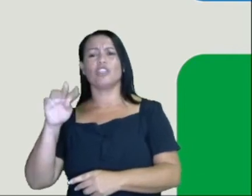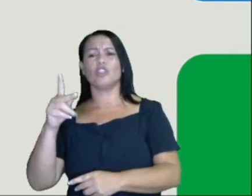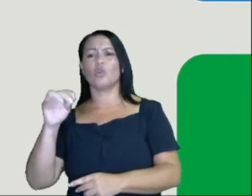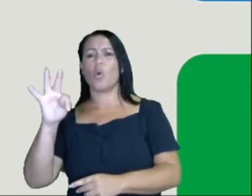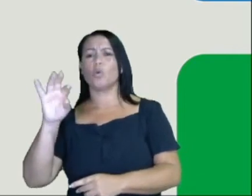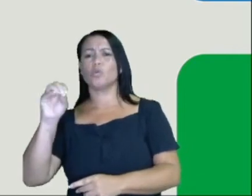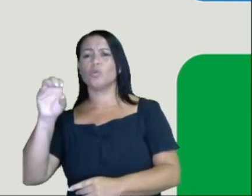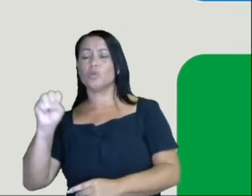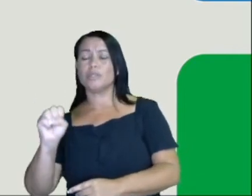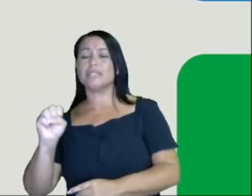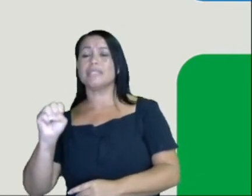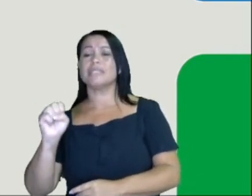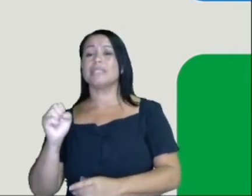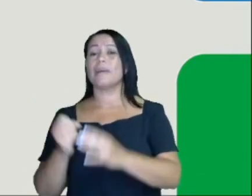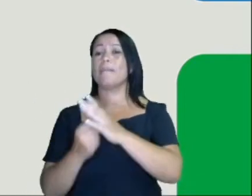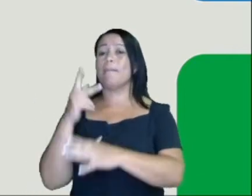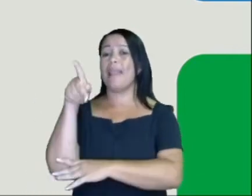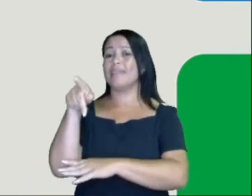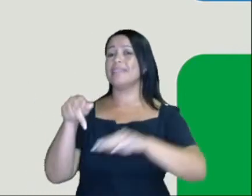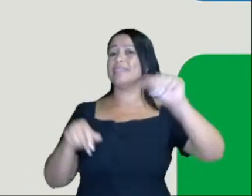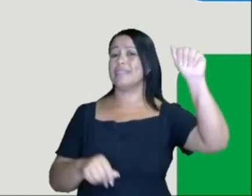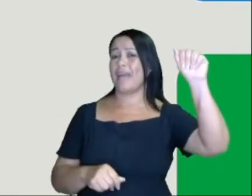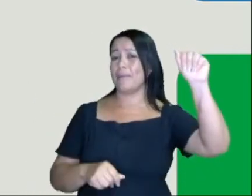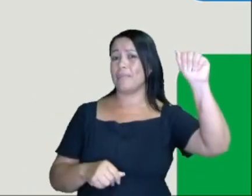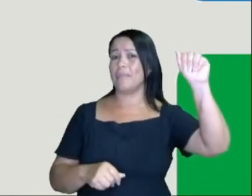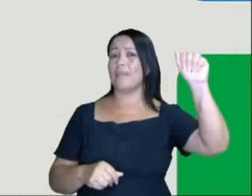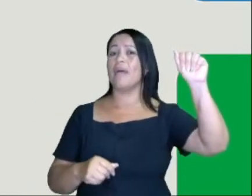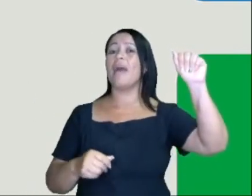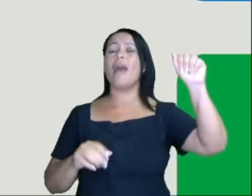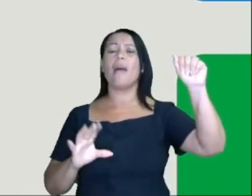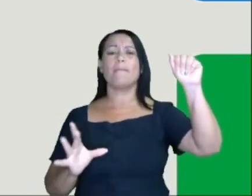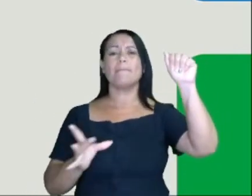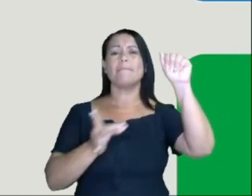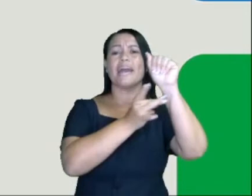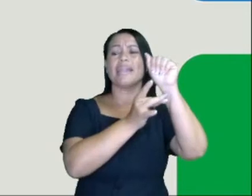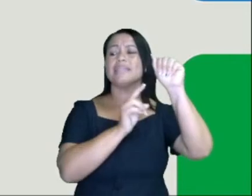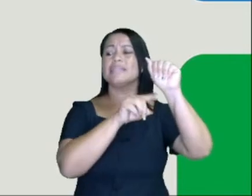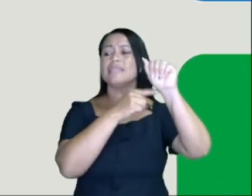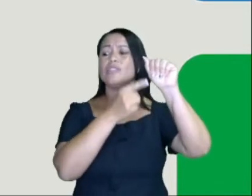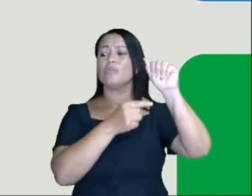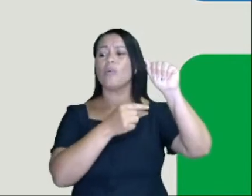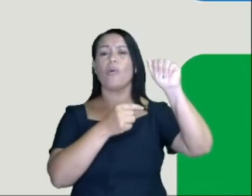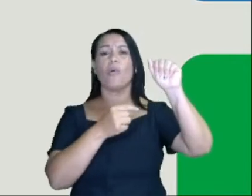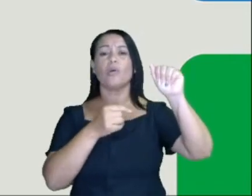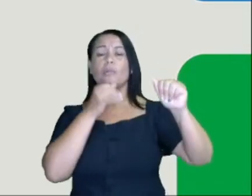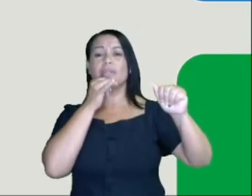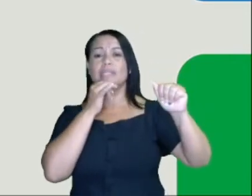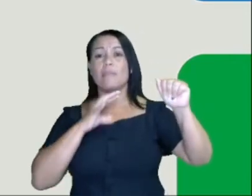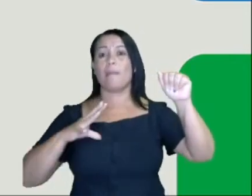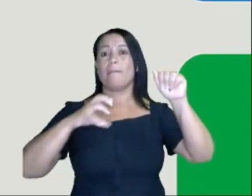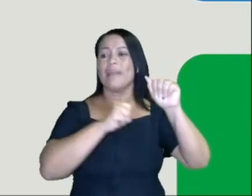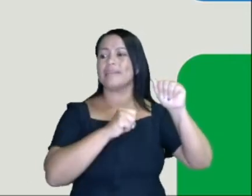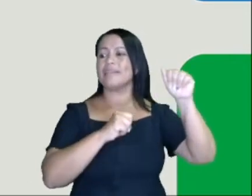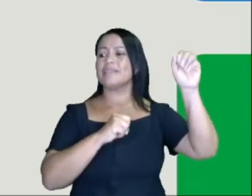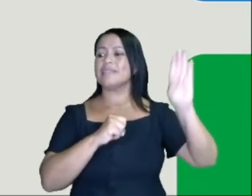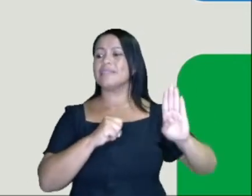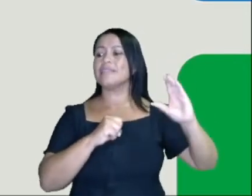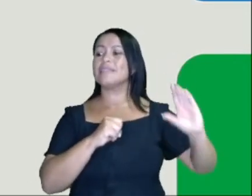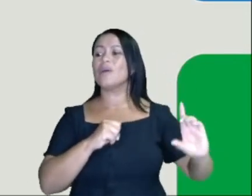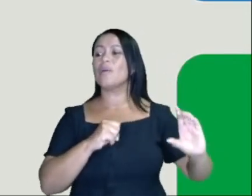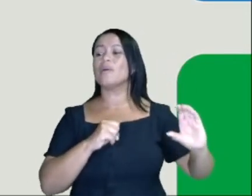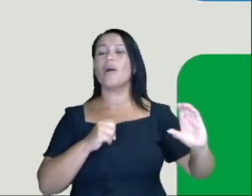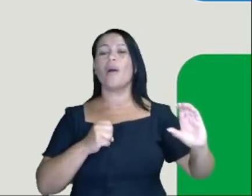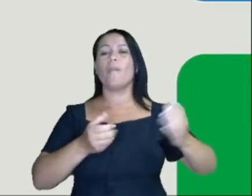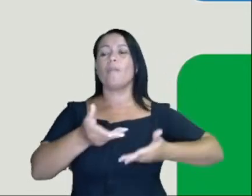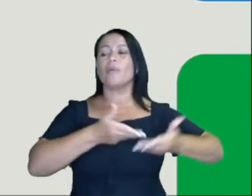de letra A, parasitismo, letra B, predação, C, protocooperação